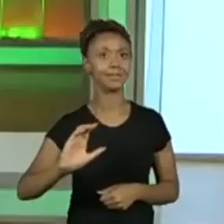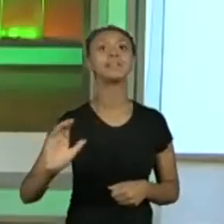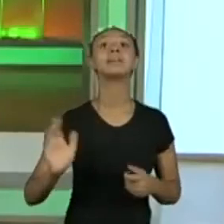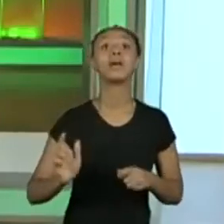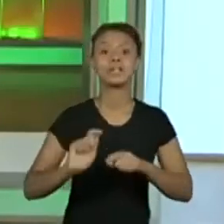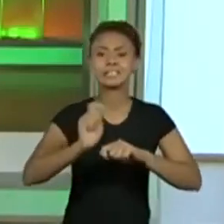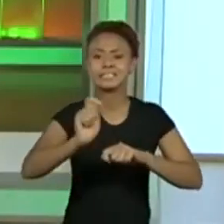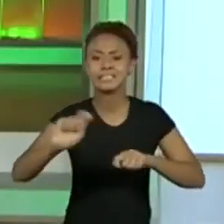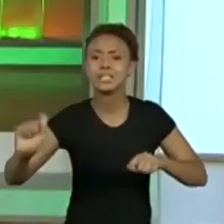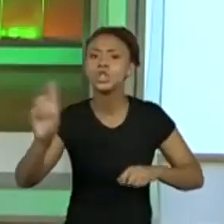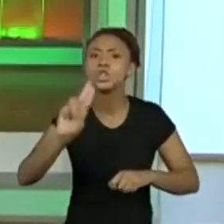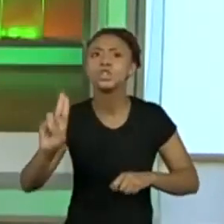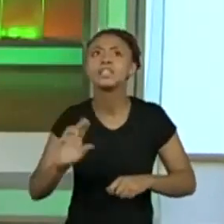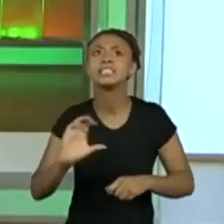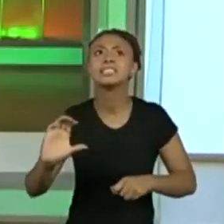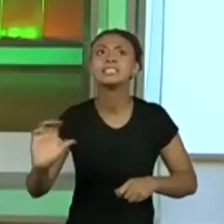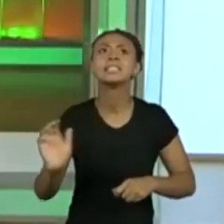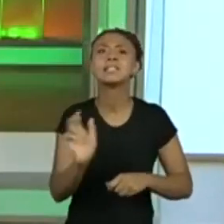Valendo!